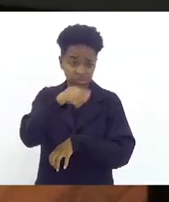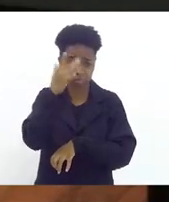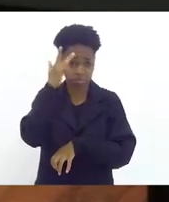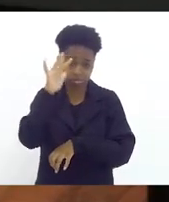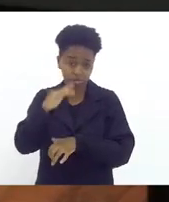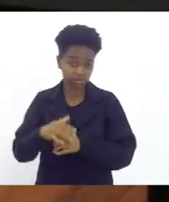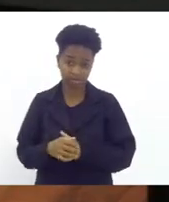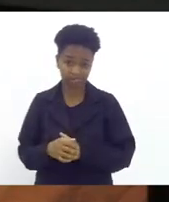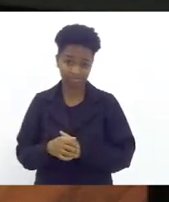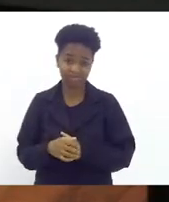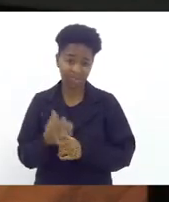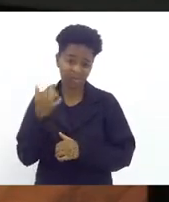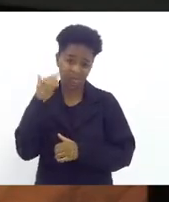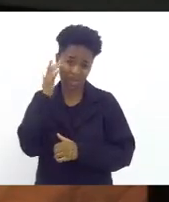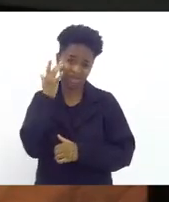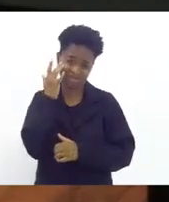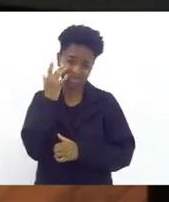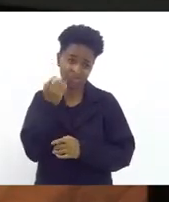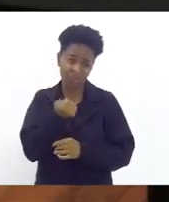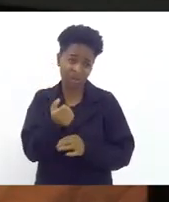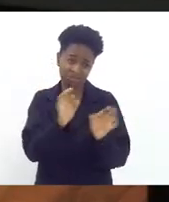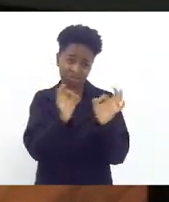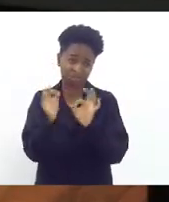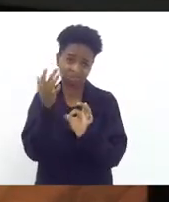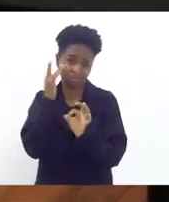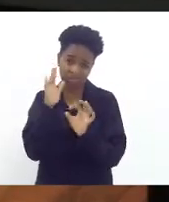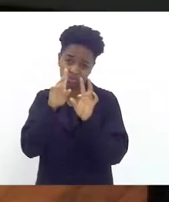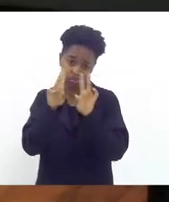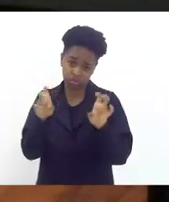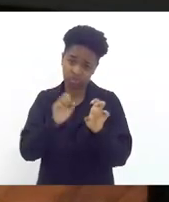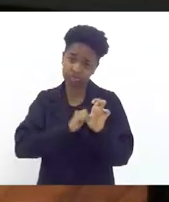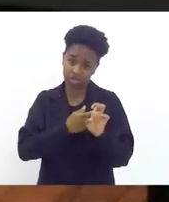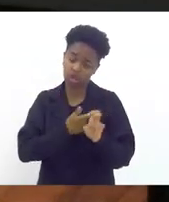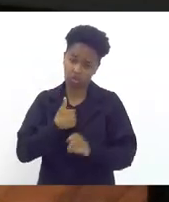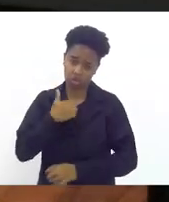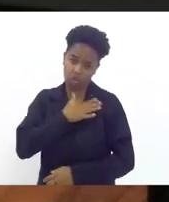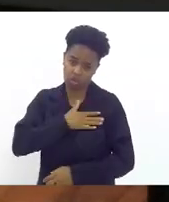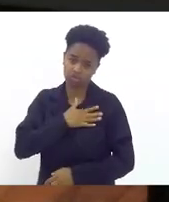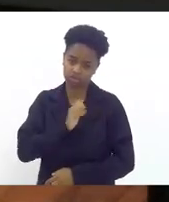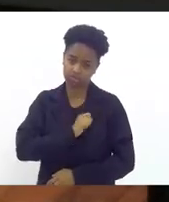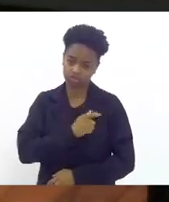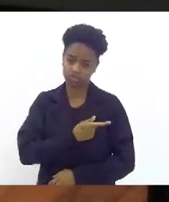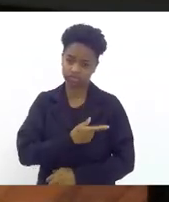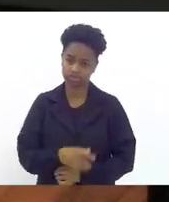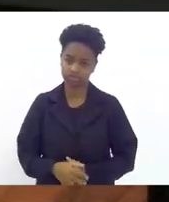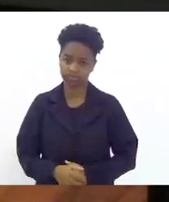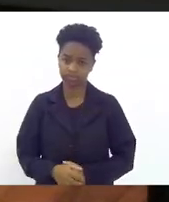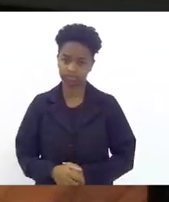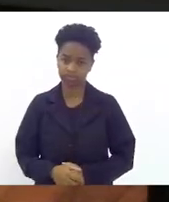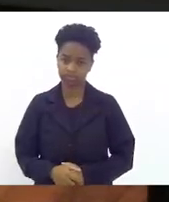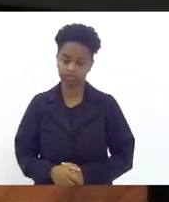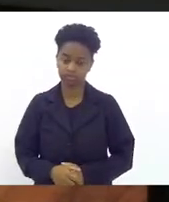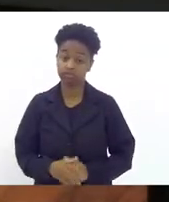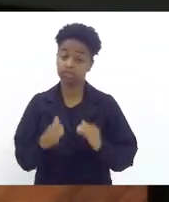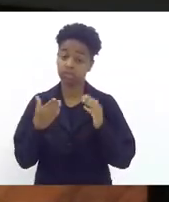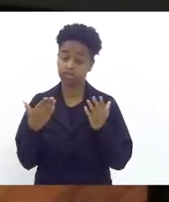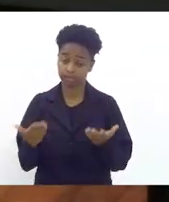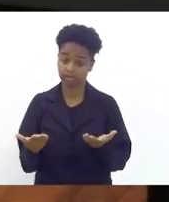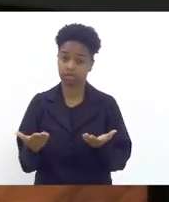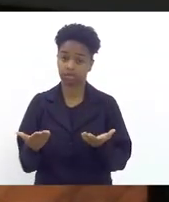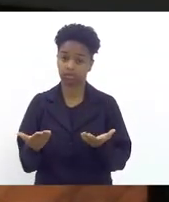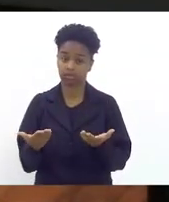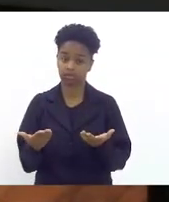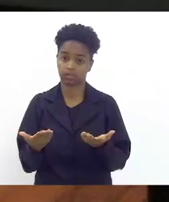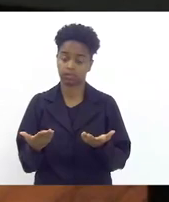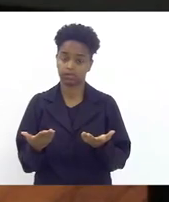aliás ninguém sabe quase muito São Gonçalo mas enfim eu gosto de São Gonçalo então a gente